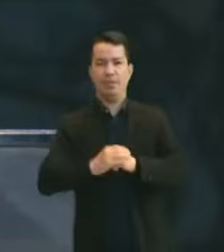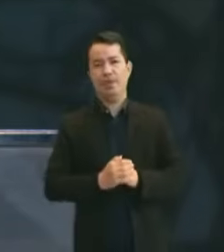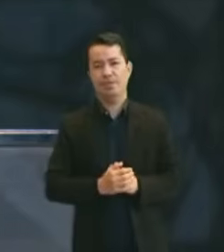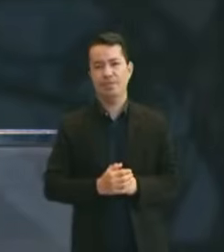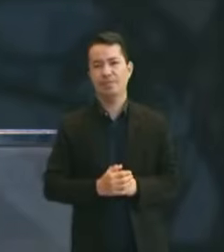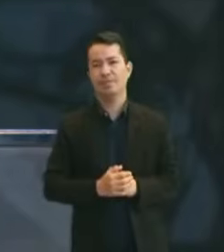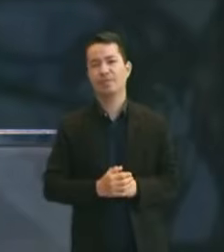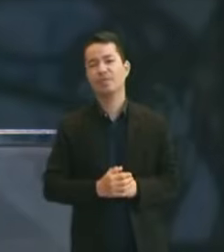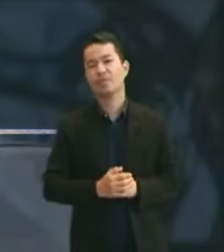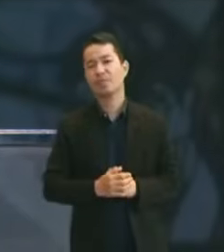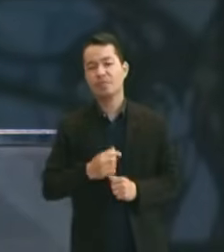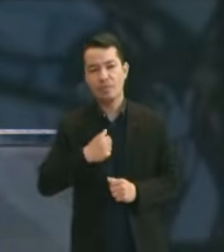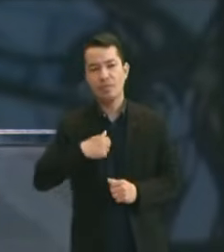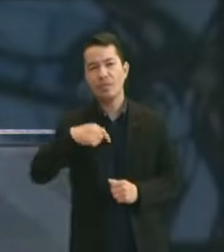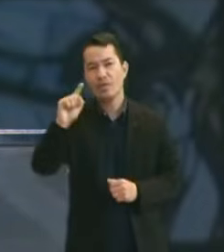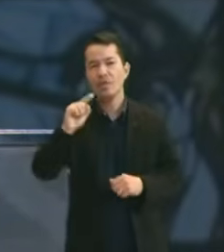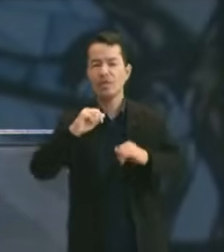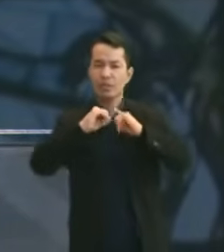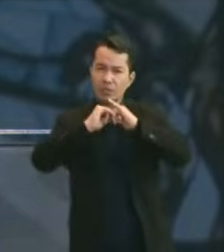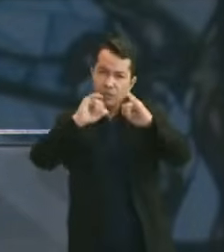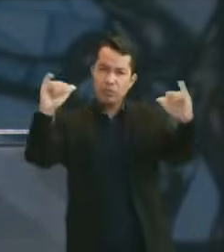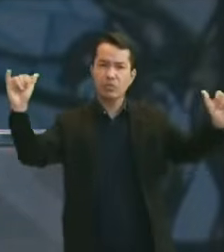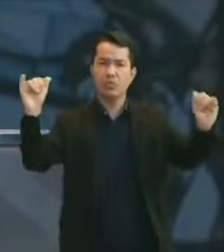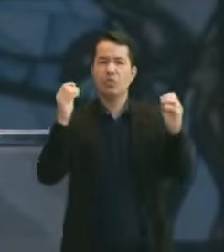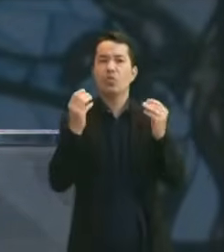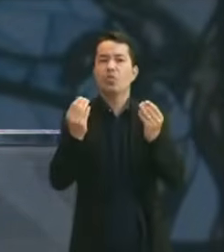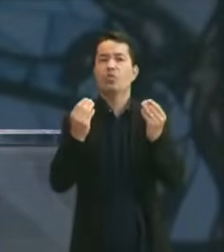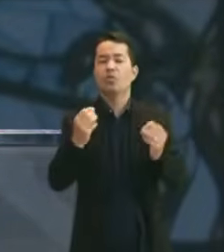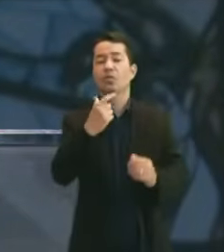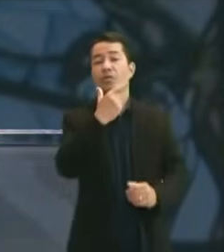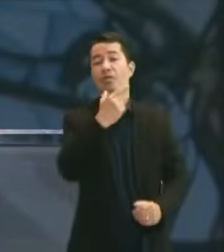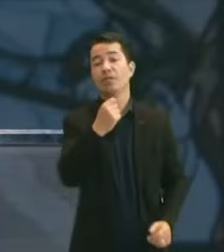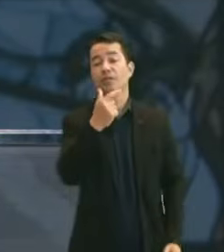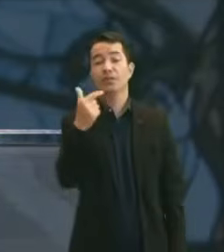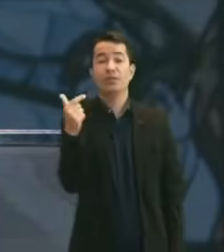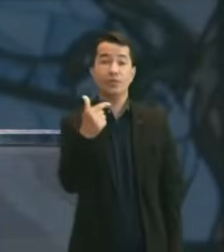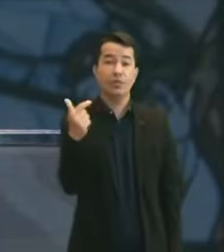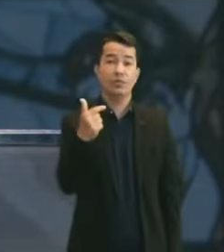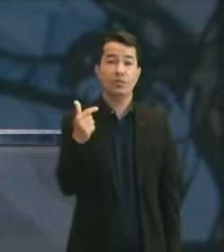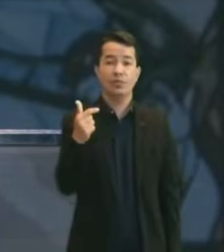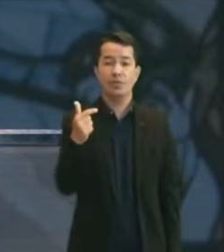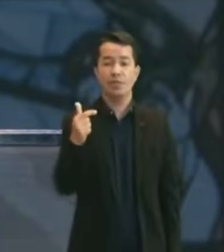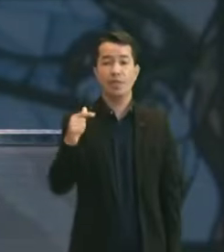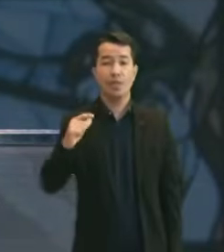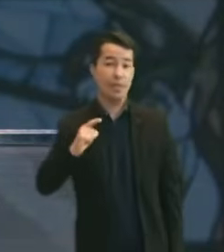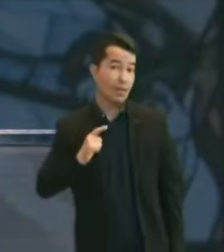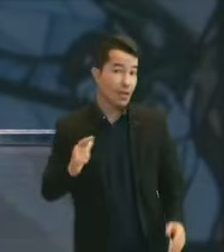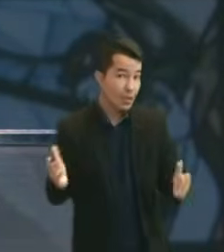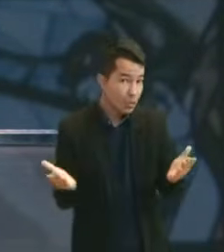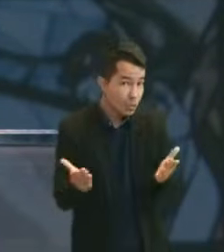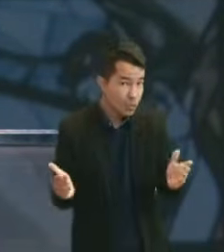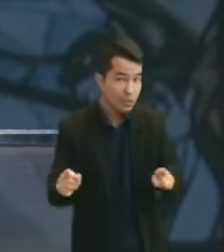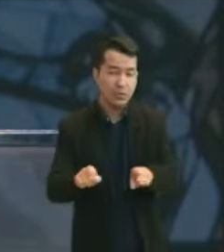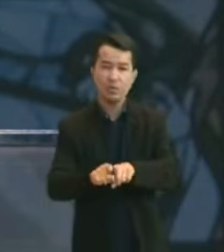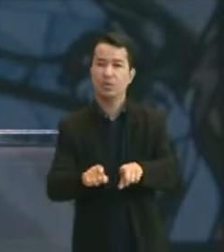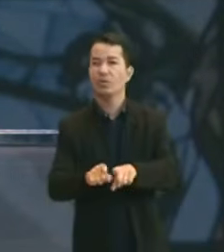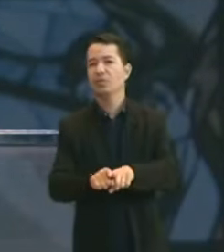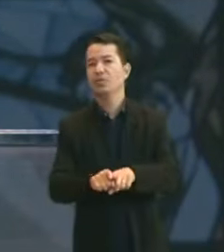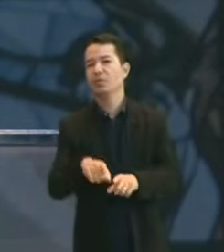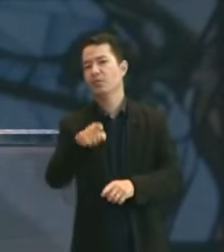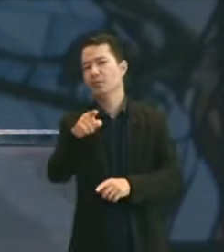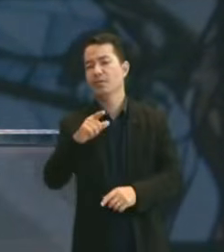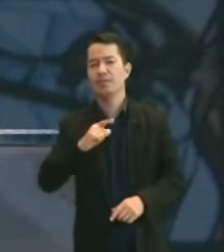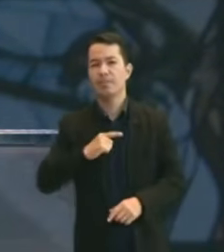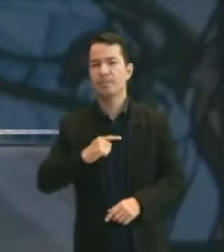nossa campanha 2022, tá? Na nossa campanha, nós vamos ter uma dinâmica que nós estamos chamando Marque uma